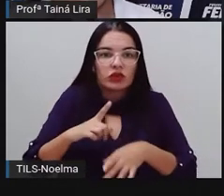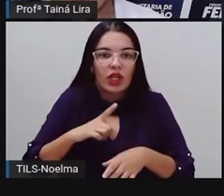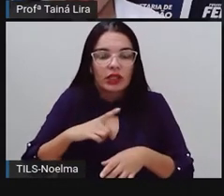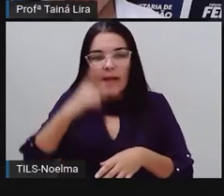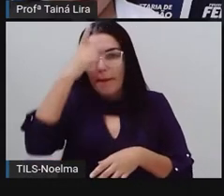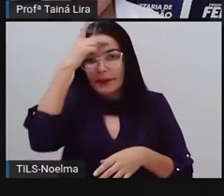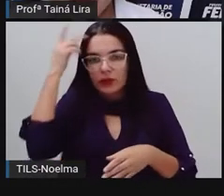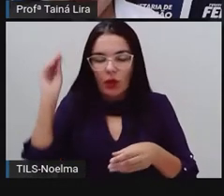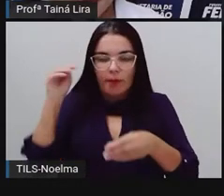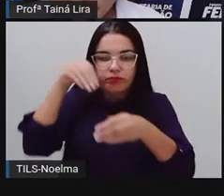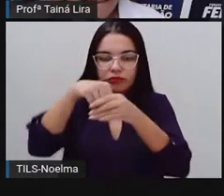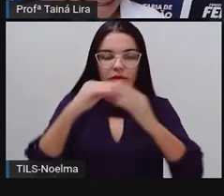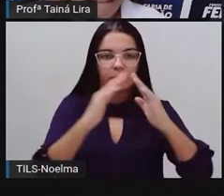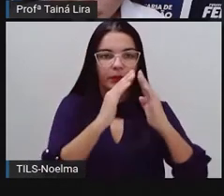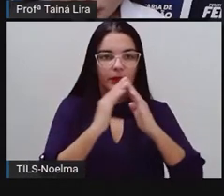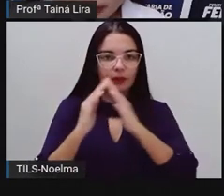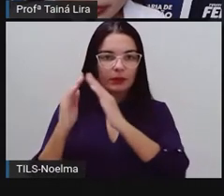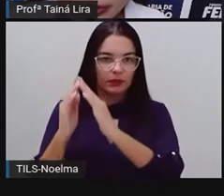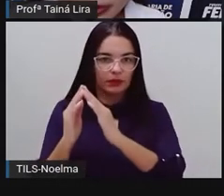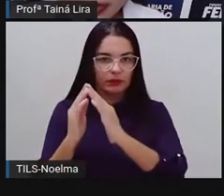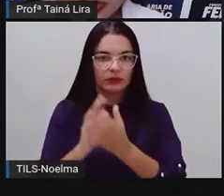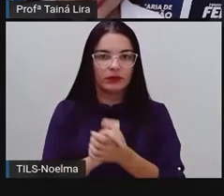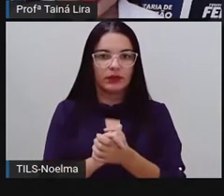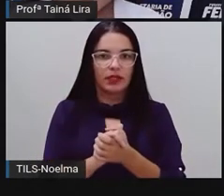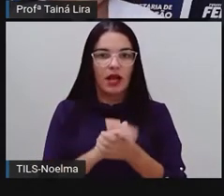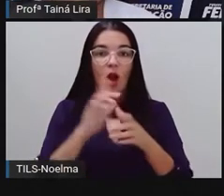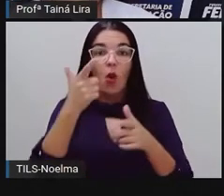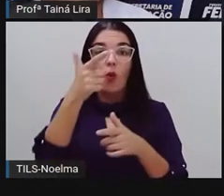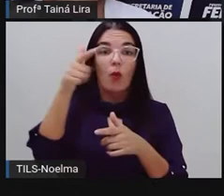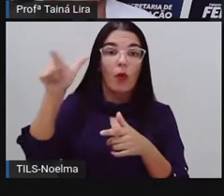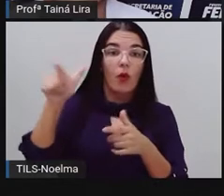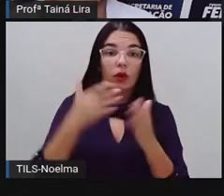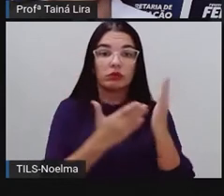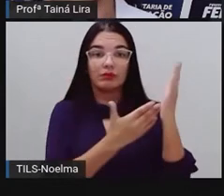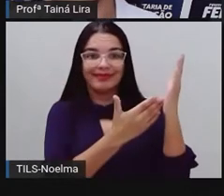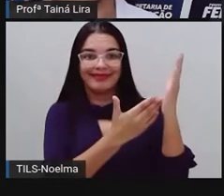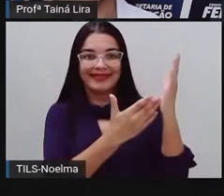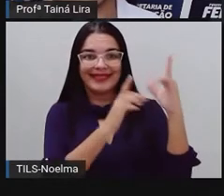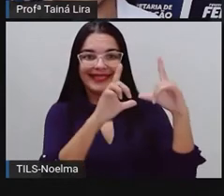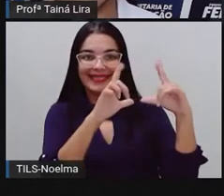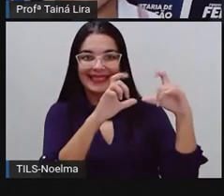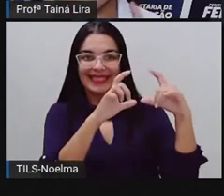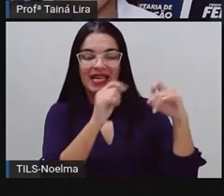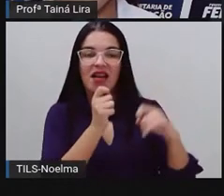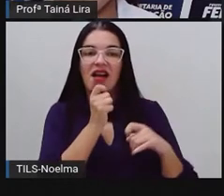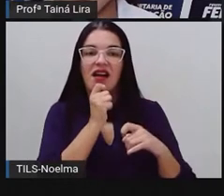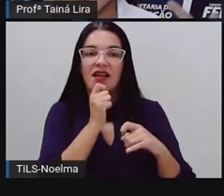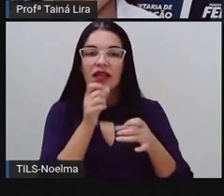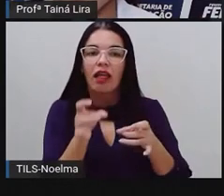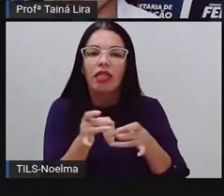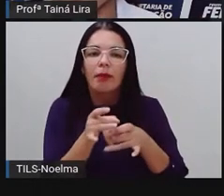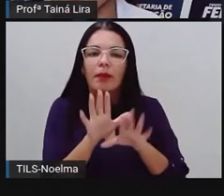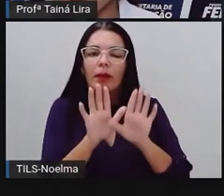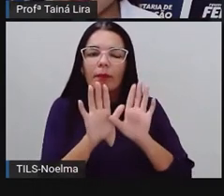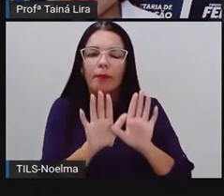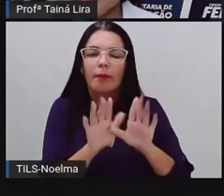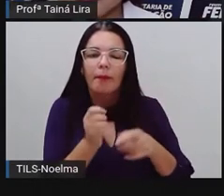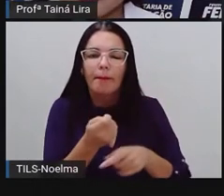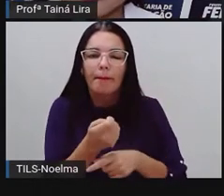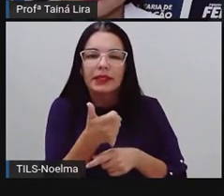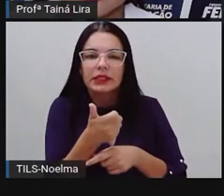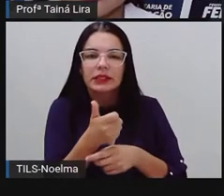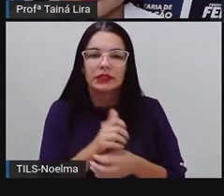habitado as pessoas já estão morando e já é esse olha lá esse aqui ainda tá até terminando